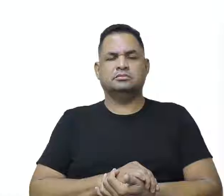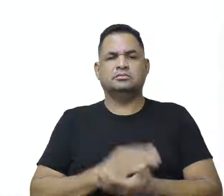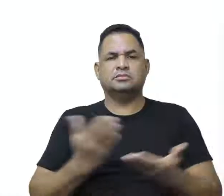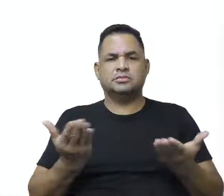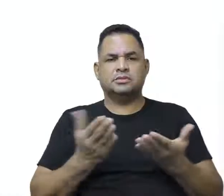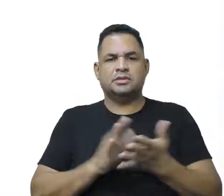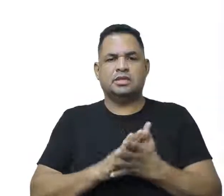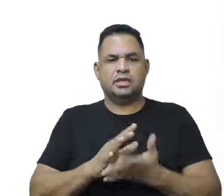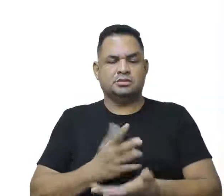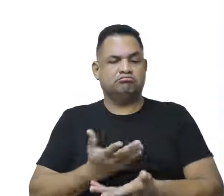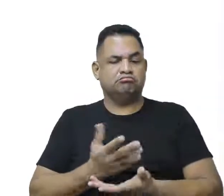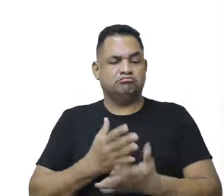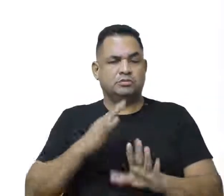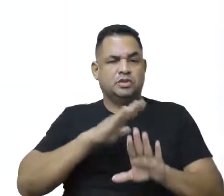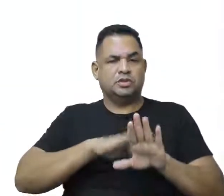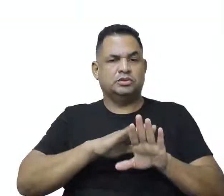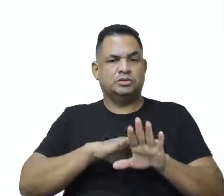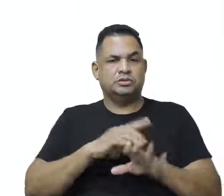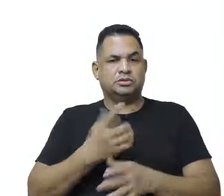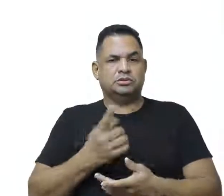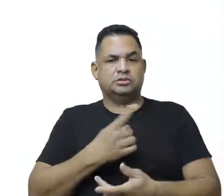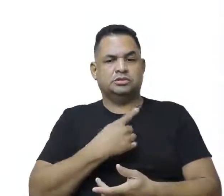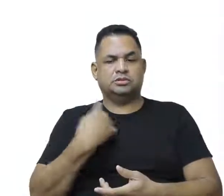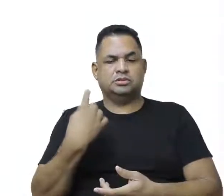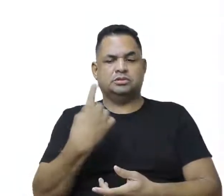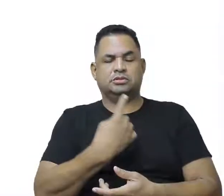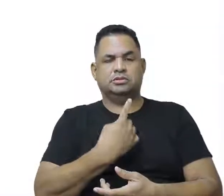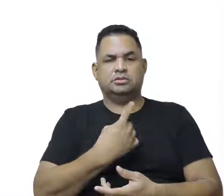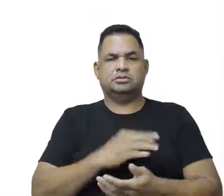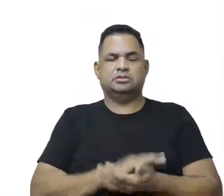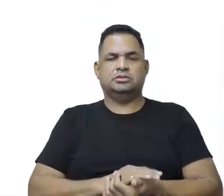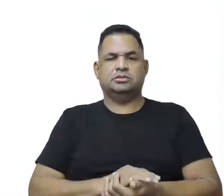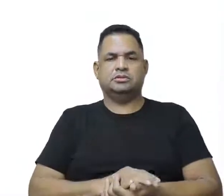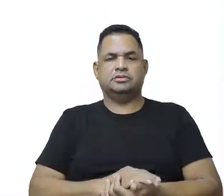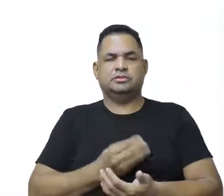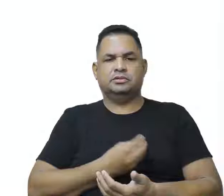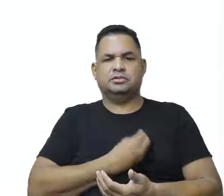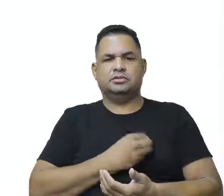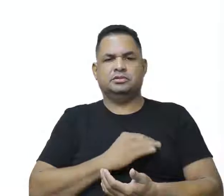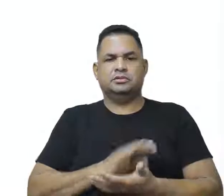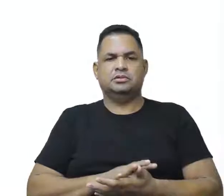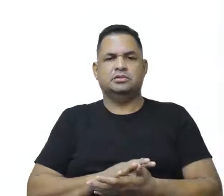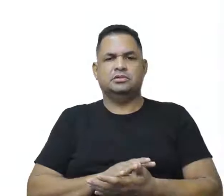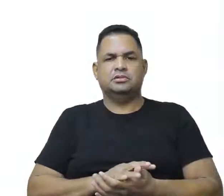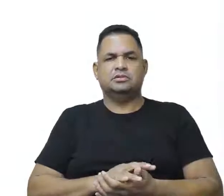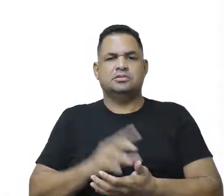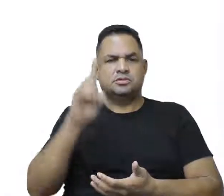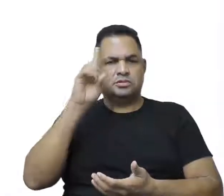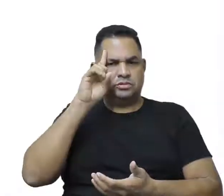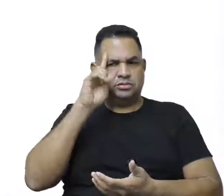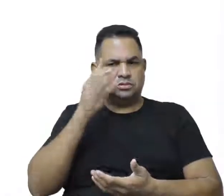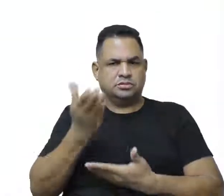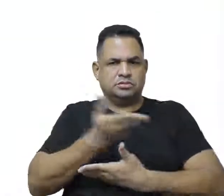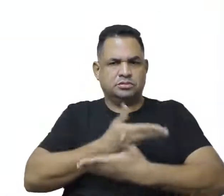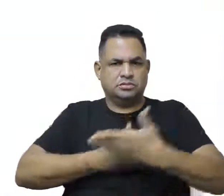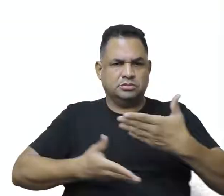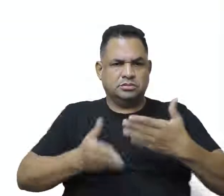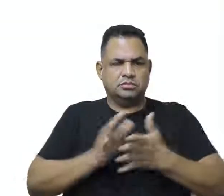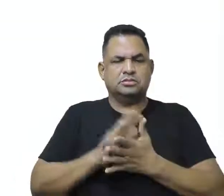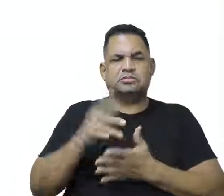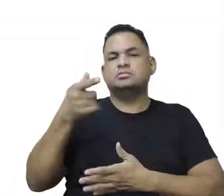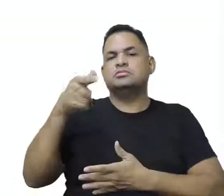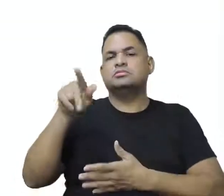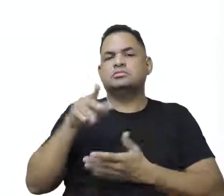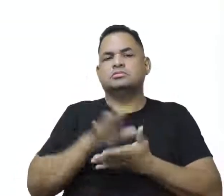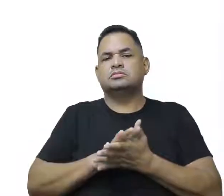na nossa vida, né? E a ideologia no cotidiano? Em nosso cotidiano, ao nos relacionarmos com as outras